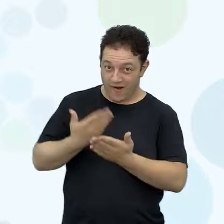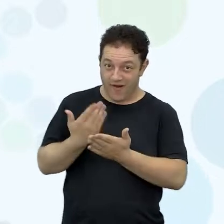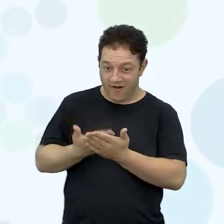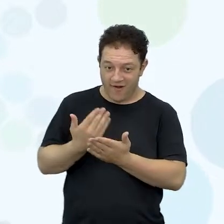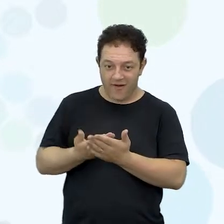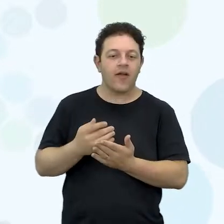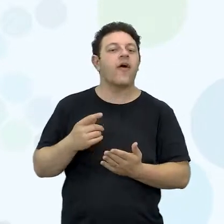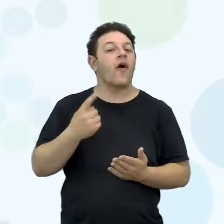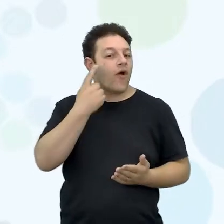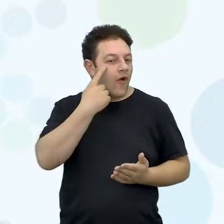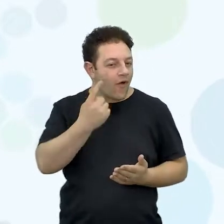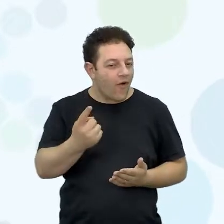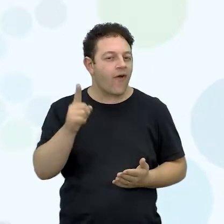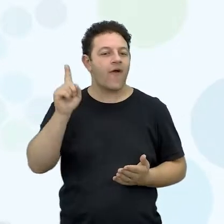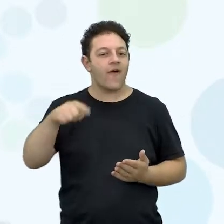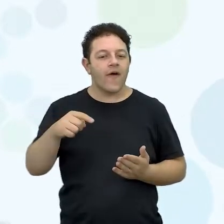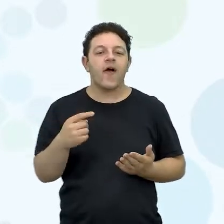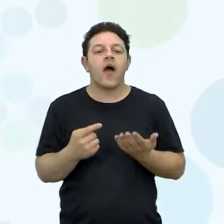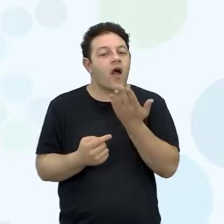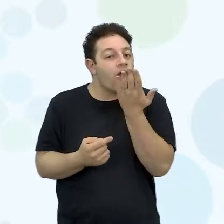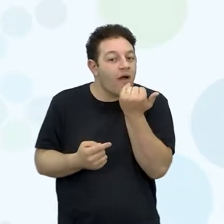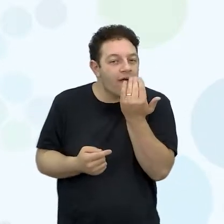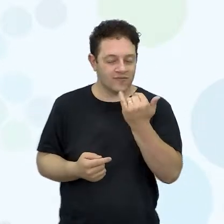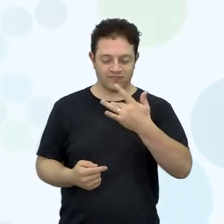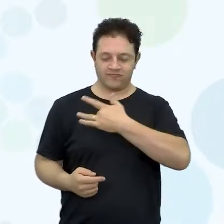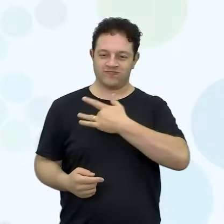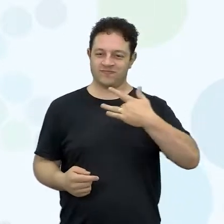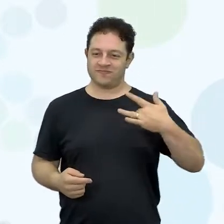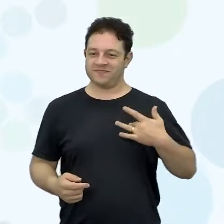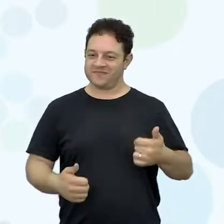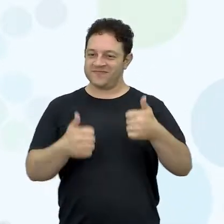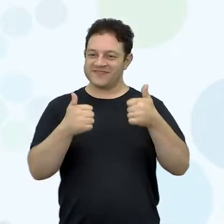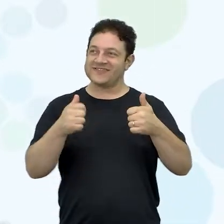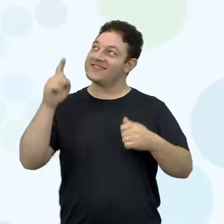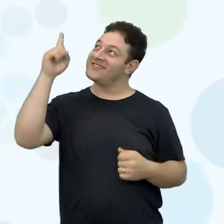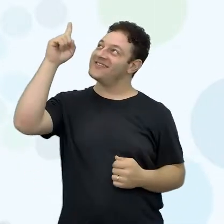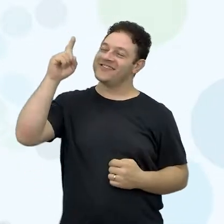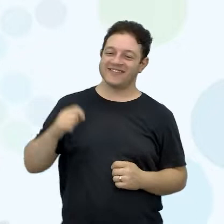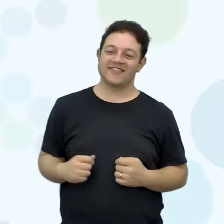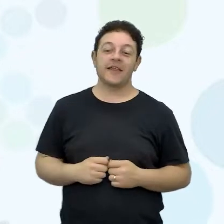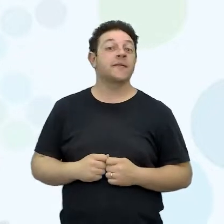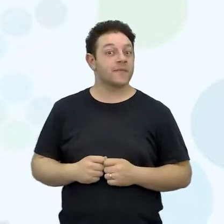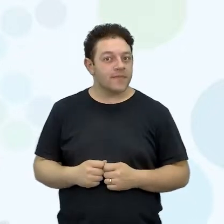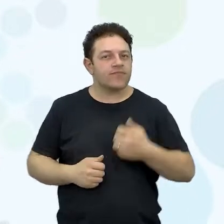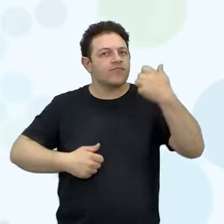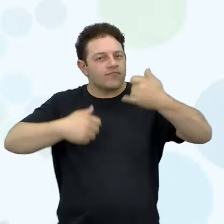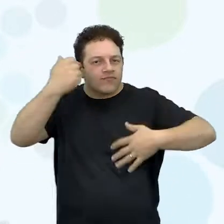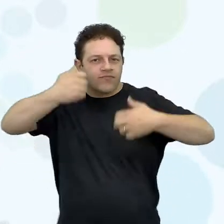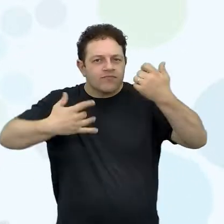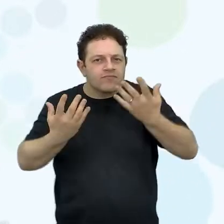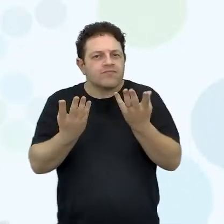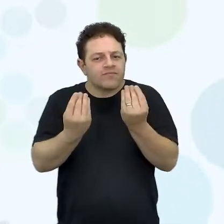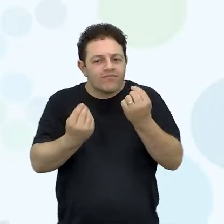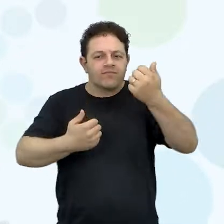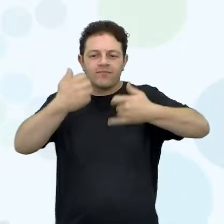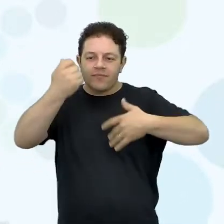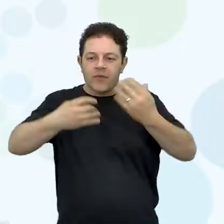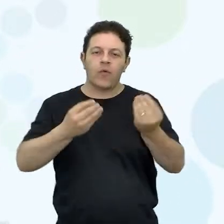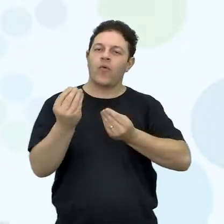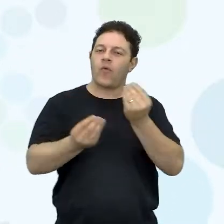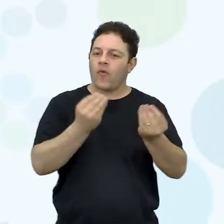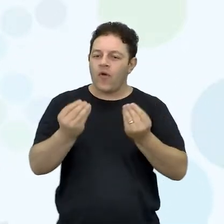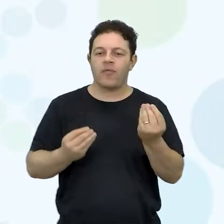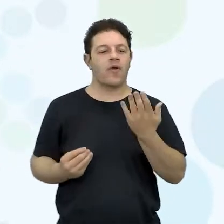é, olha só, alimentação saudável. Então, hoje a gente vai falar bastante aí, né, sobre os